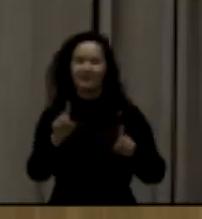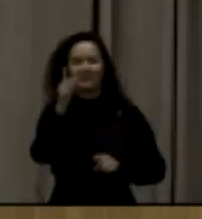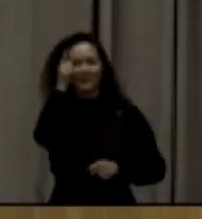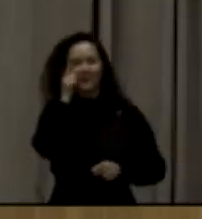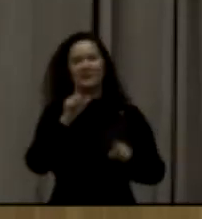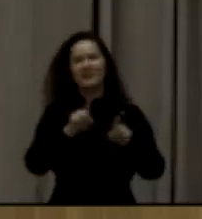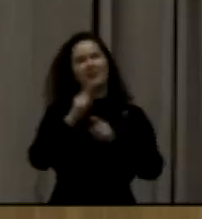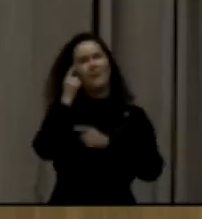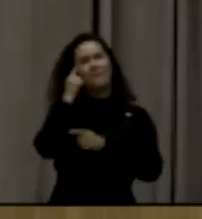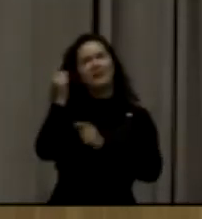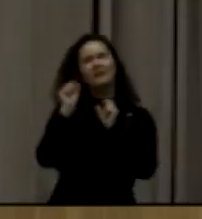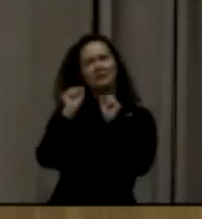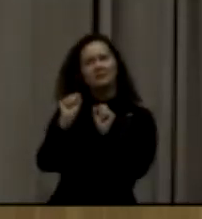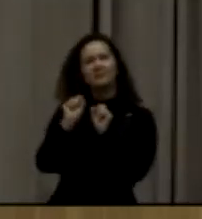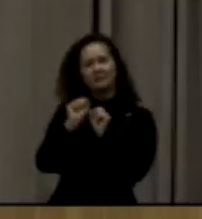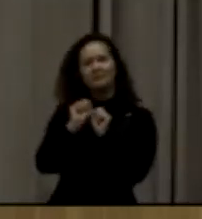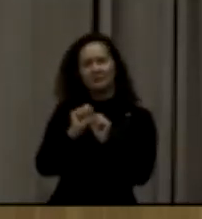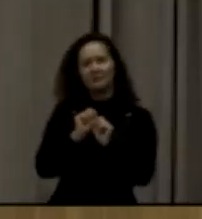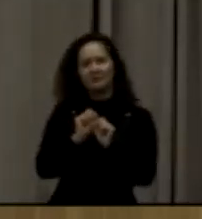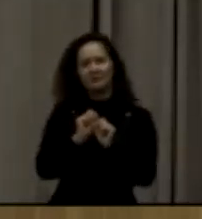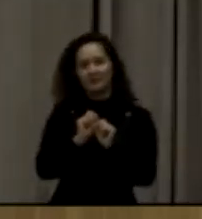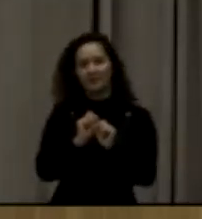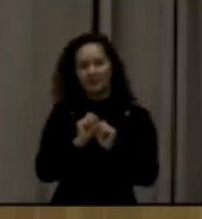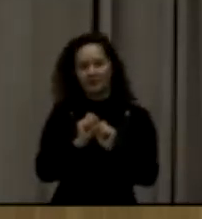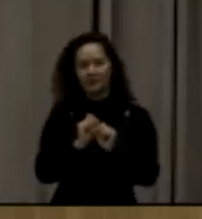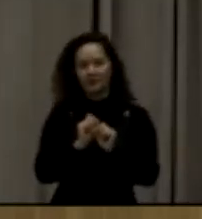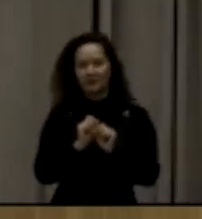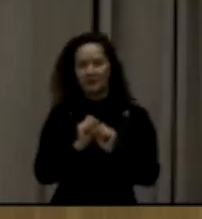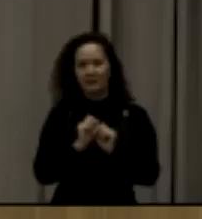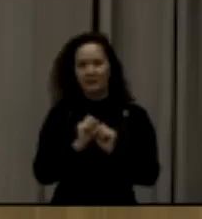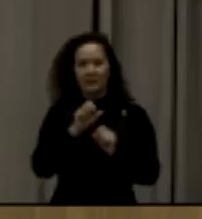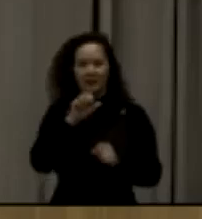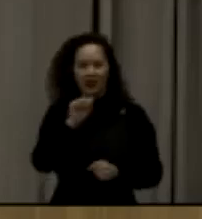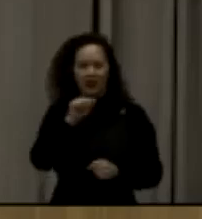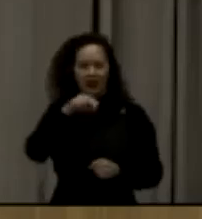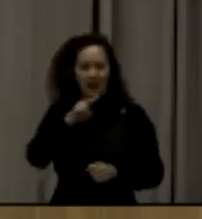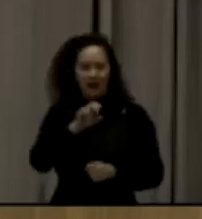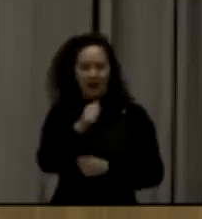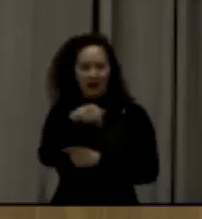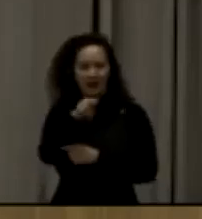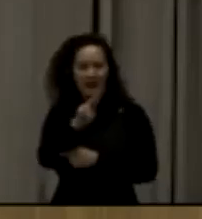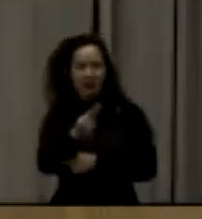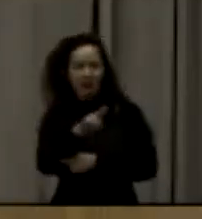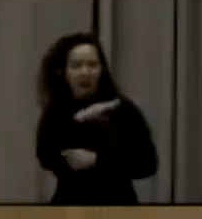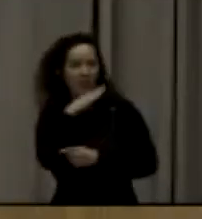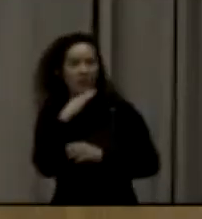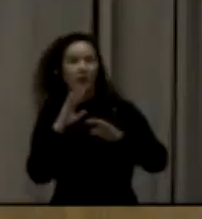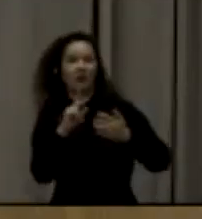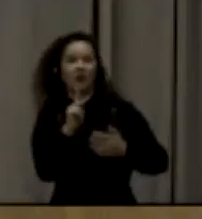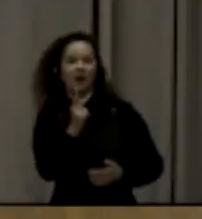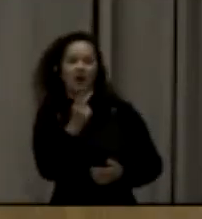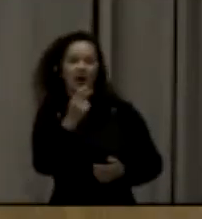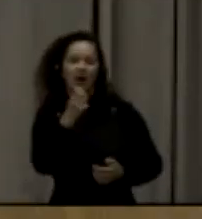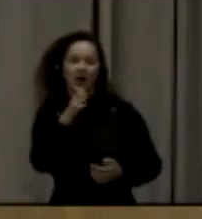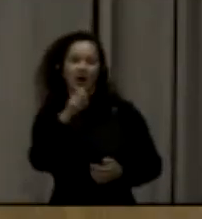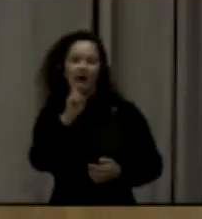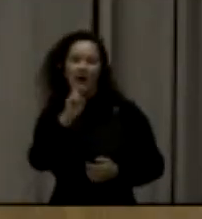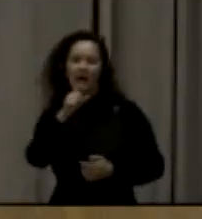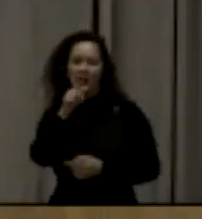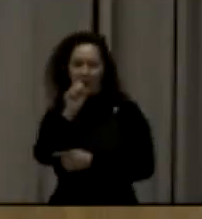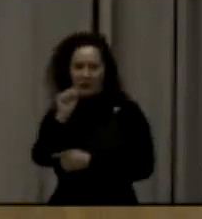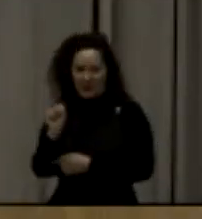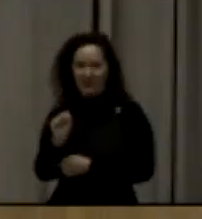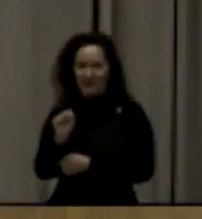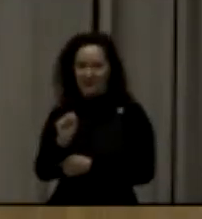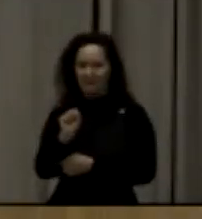podemos também pensar o seguinte, que Anteu foi morto por Hércules. E ele